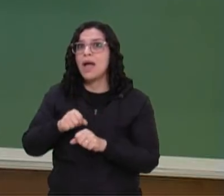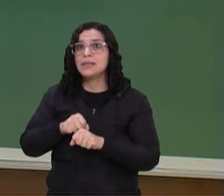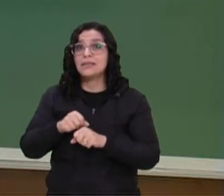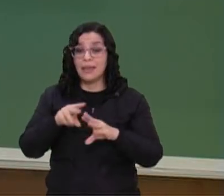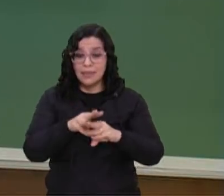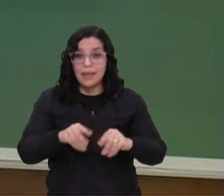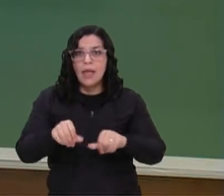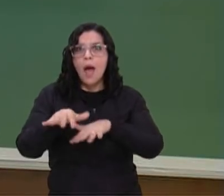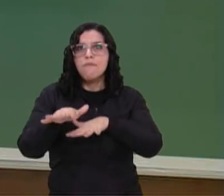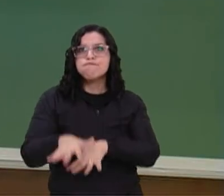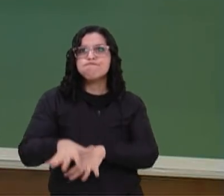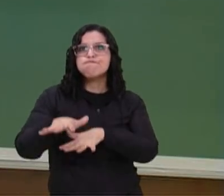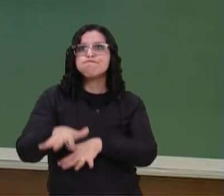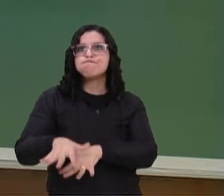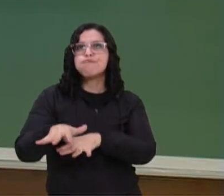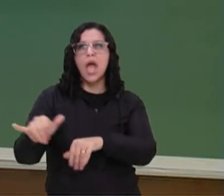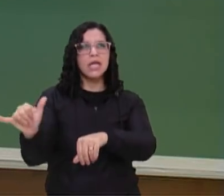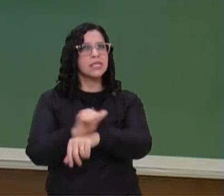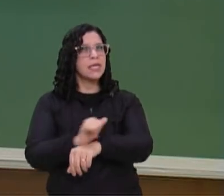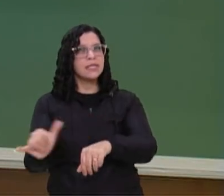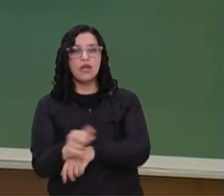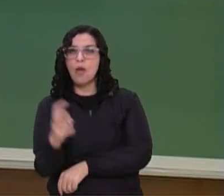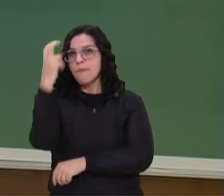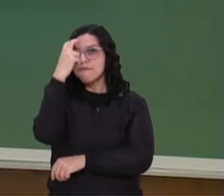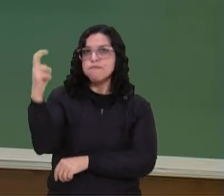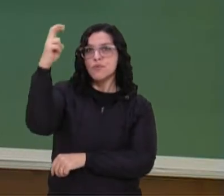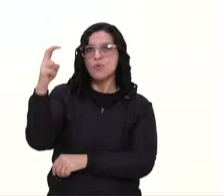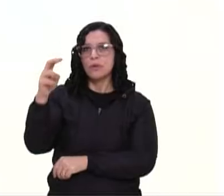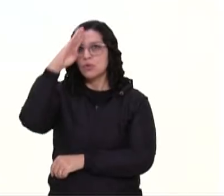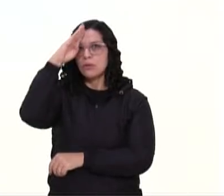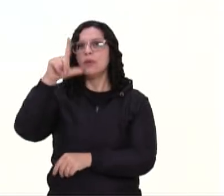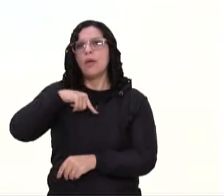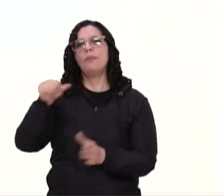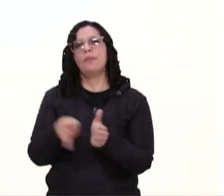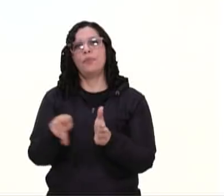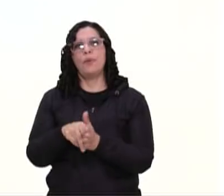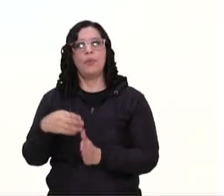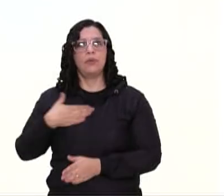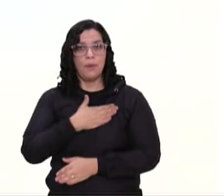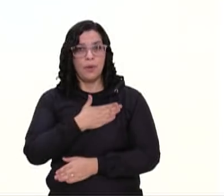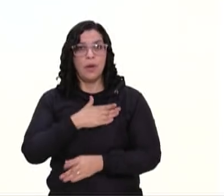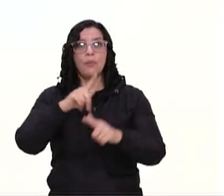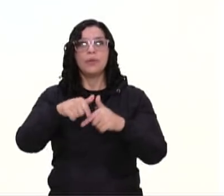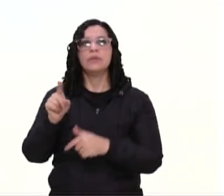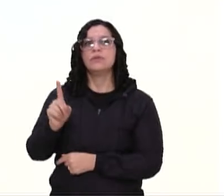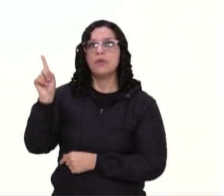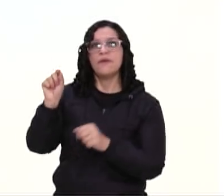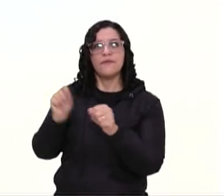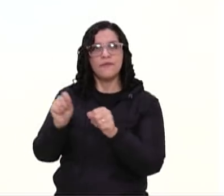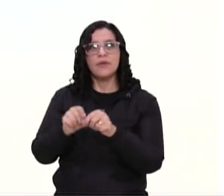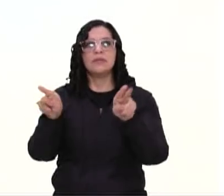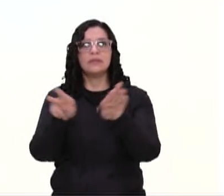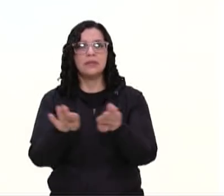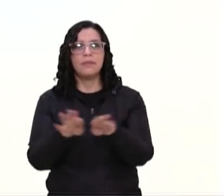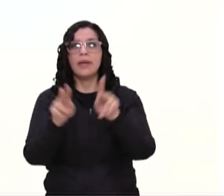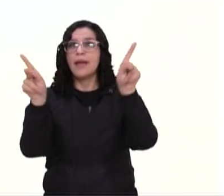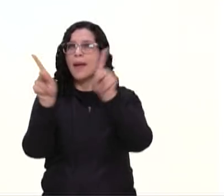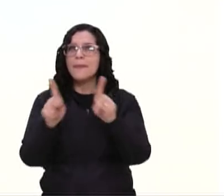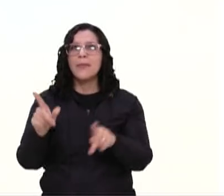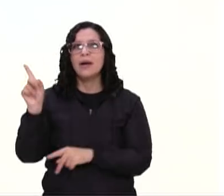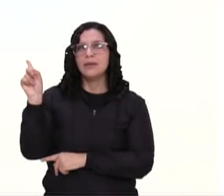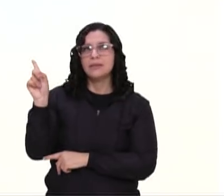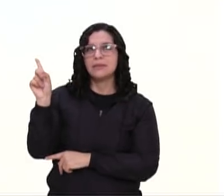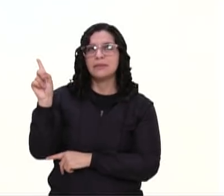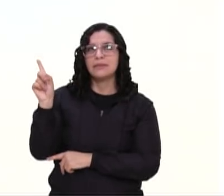era o Napoleão Bonaparte o maior gênio militar. Em 1805, ele faz a Paz de Austerlitz, o qual ele vai derrotar o